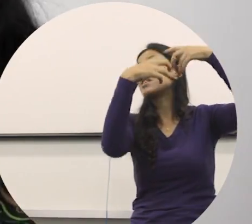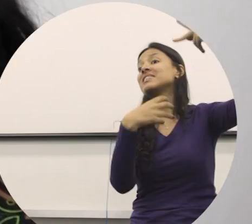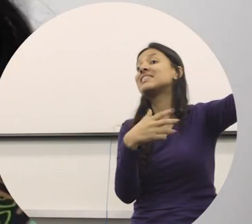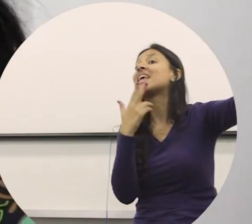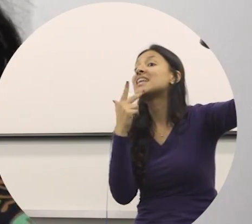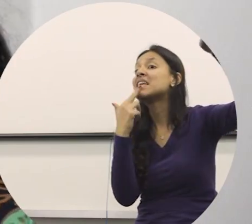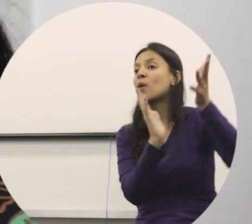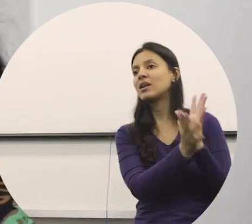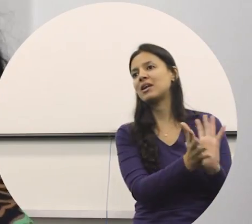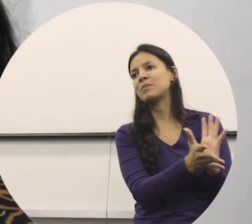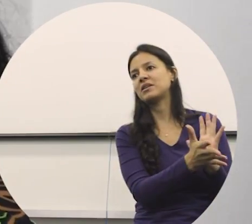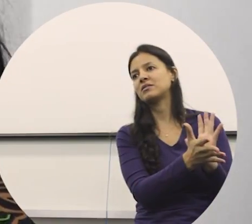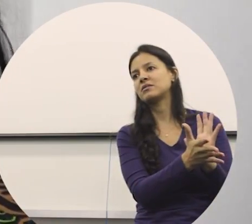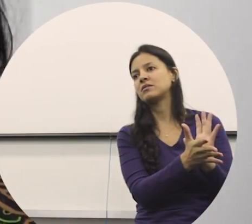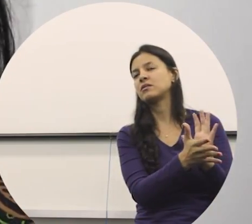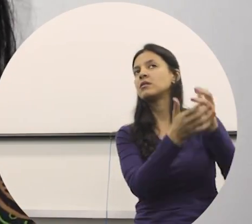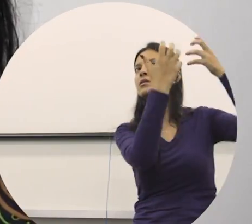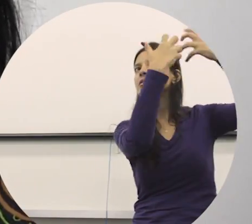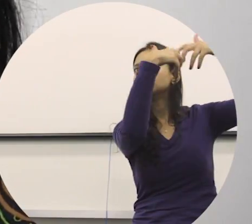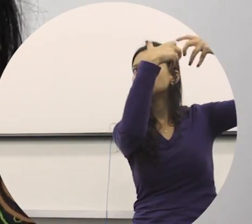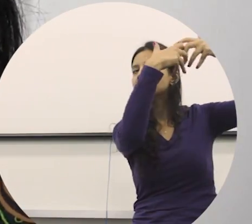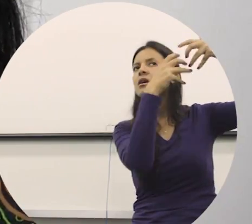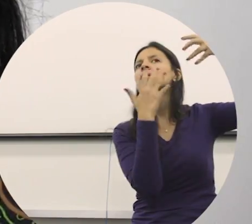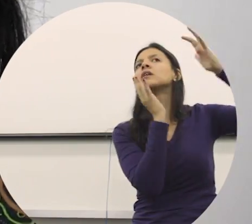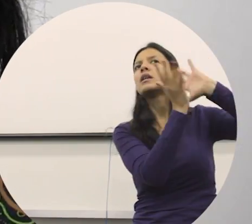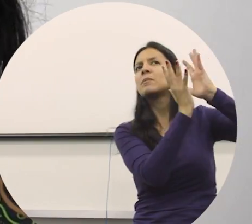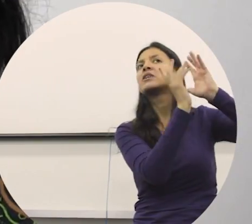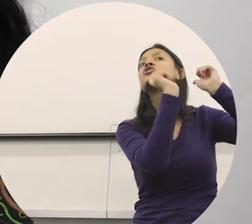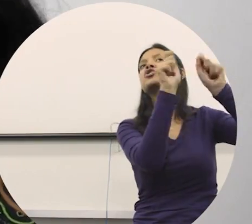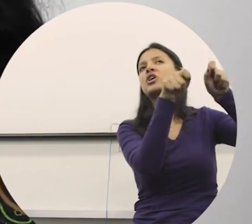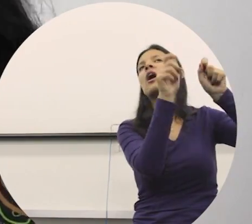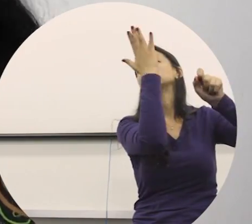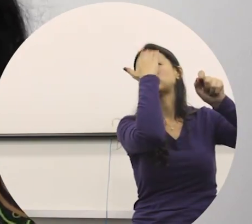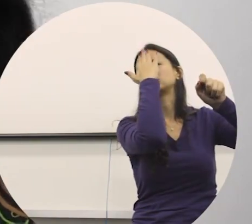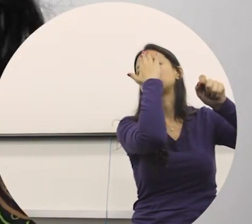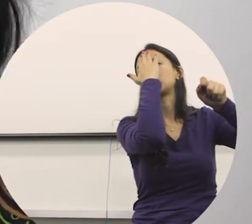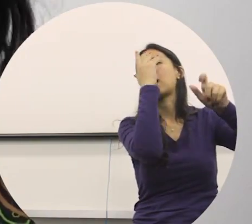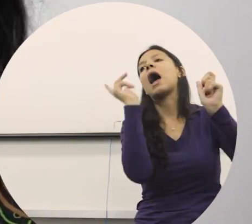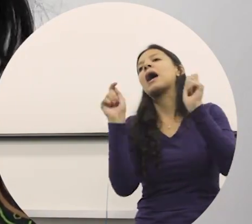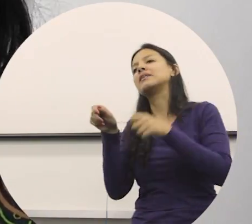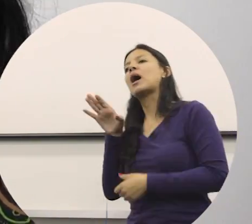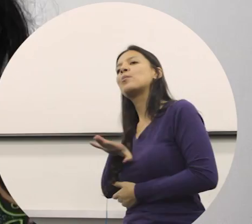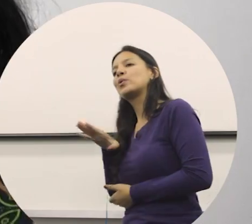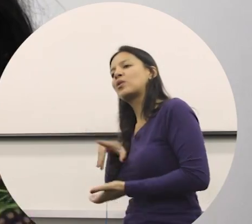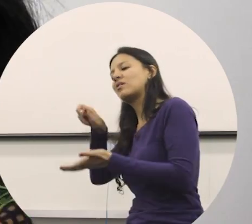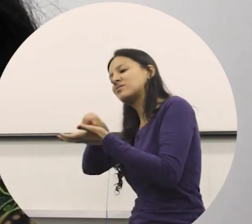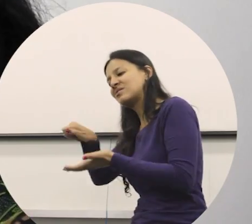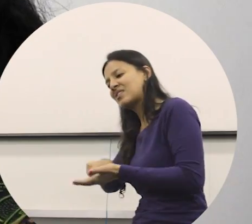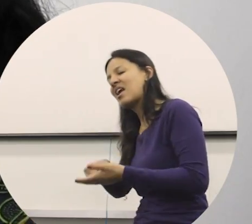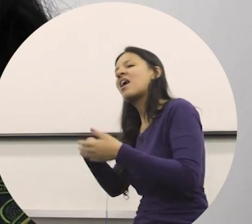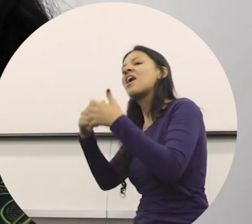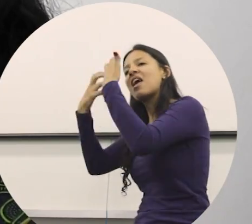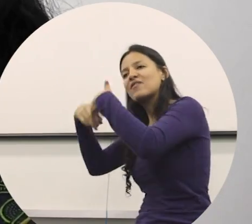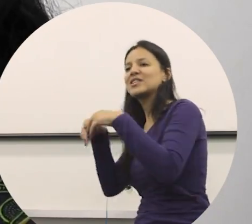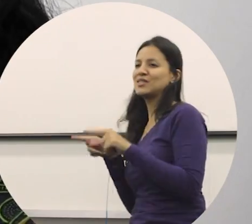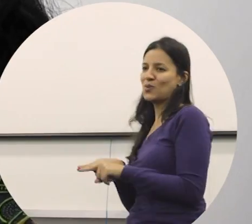para conseguir refletir numa segunda língua. Né? Isso é muito diferente. E